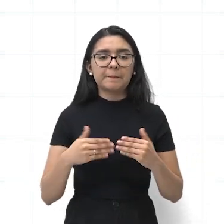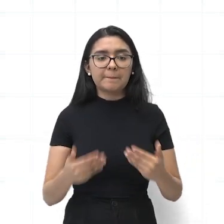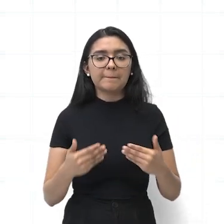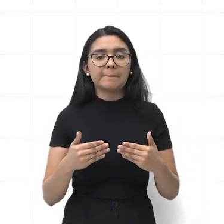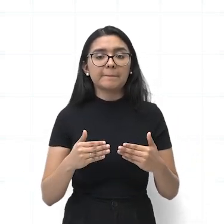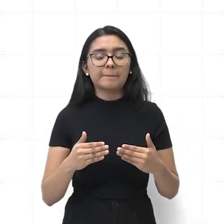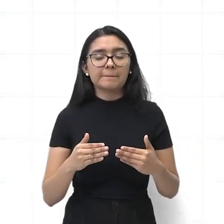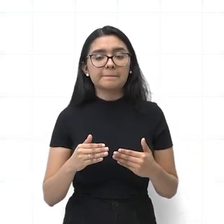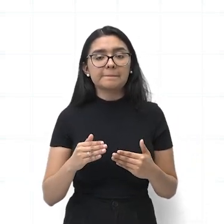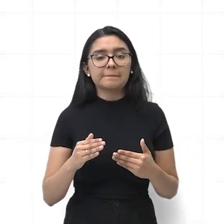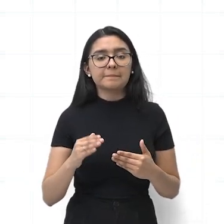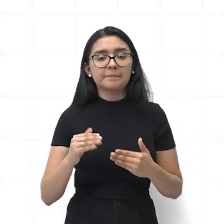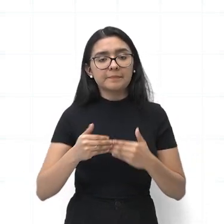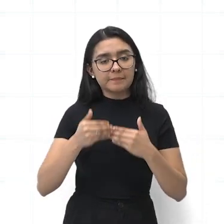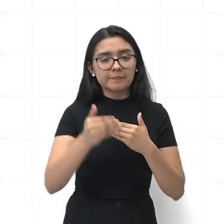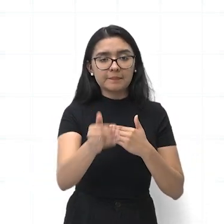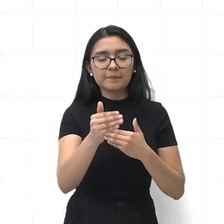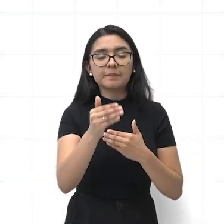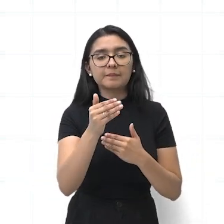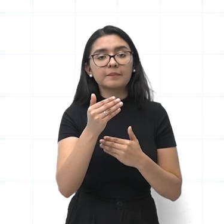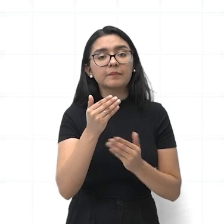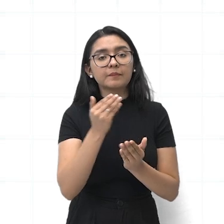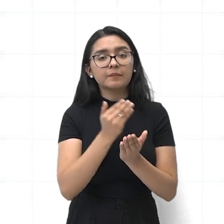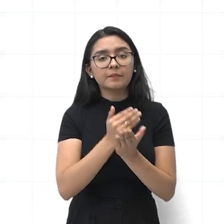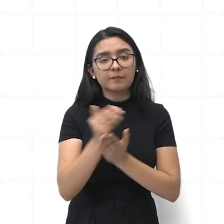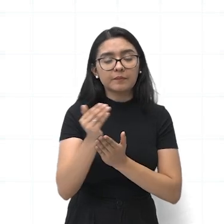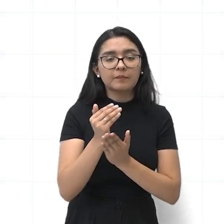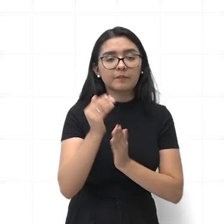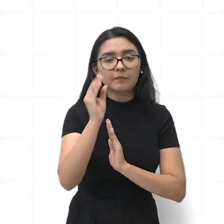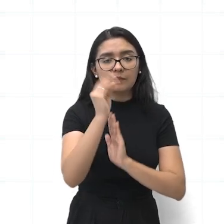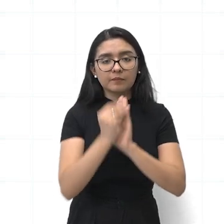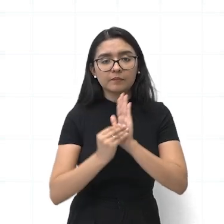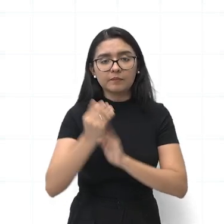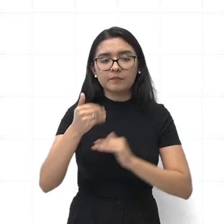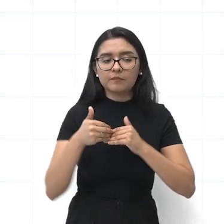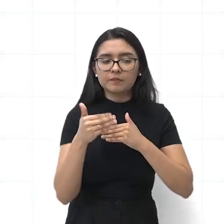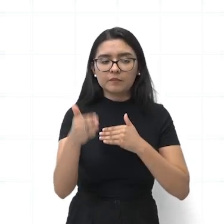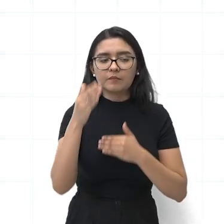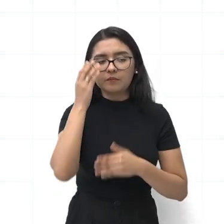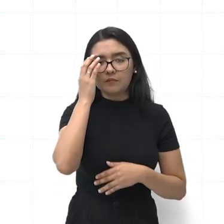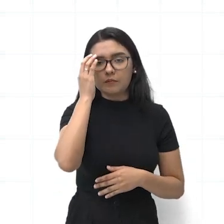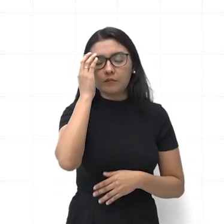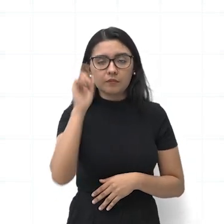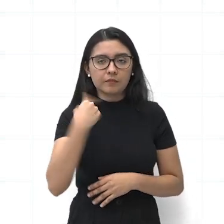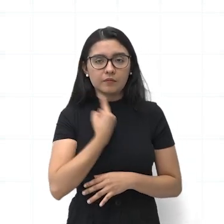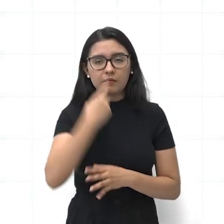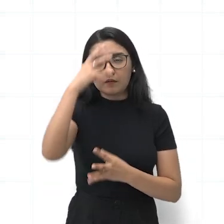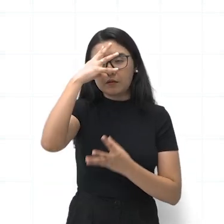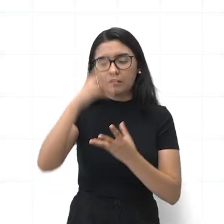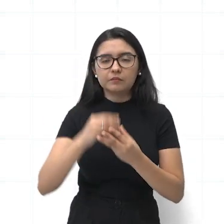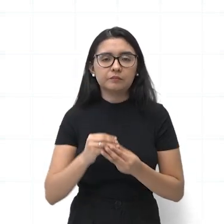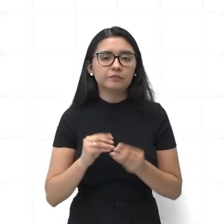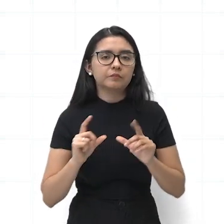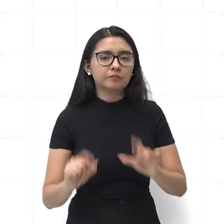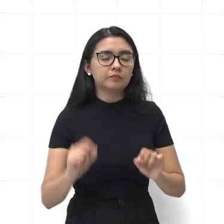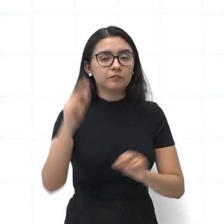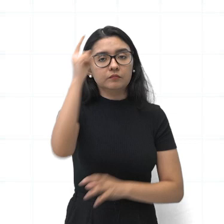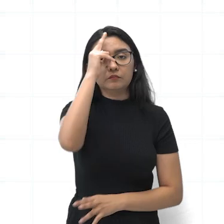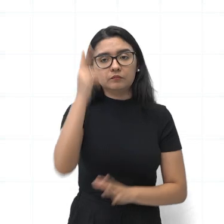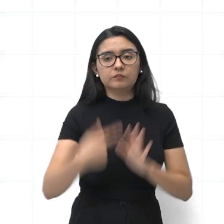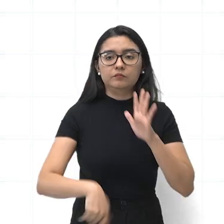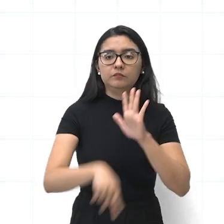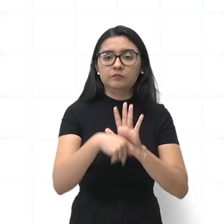A saber, para nós darmos continuidade aí no nosso conteúdo, a gente entende um pouco melhor a